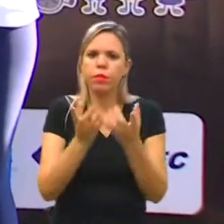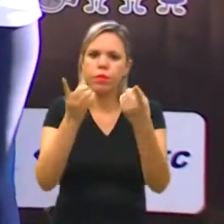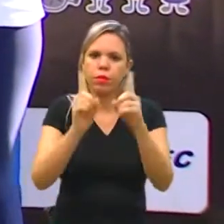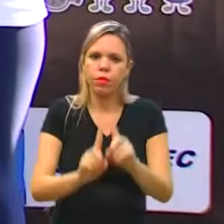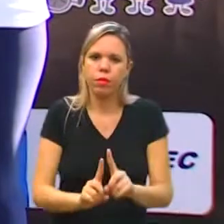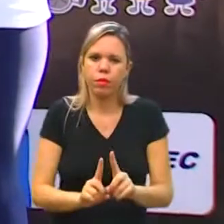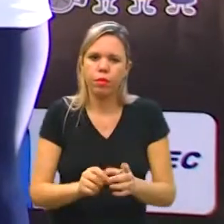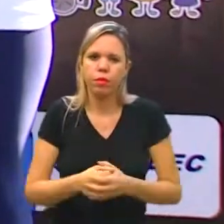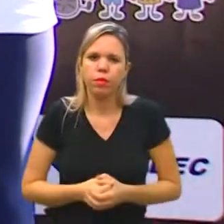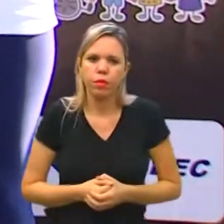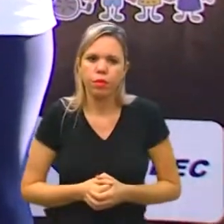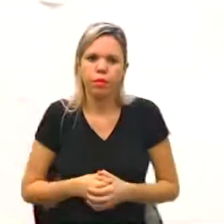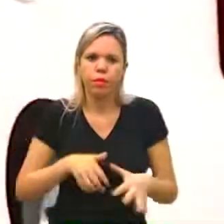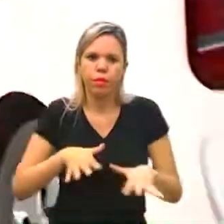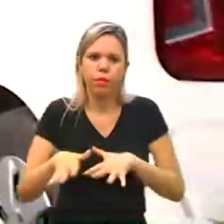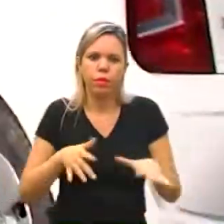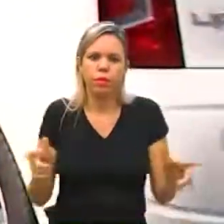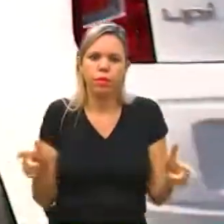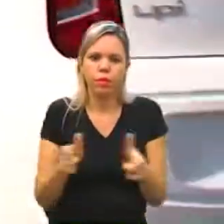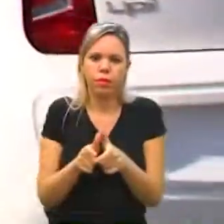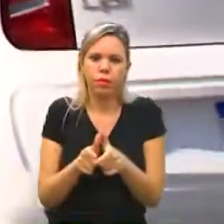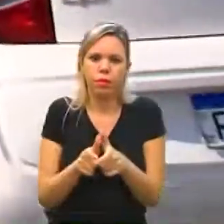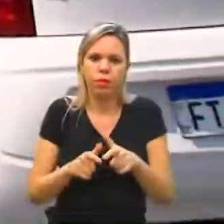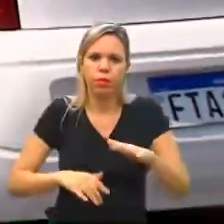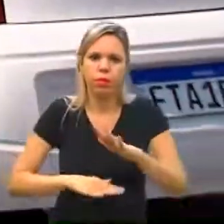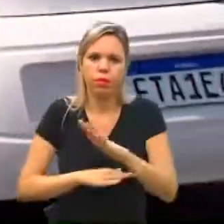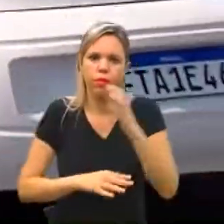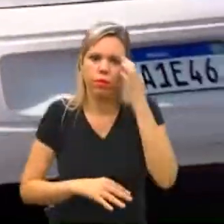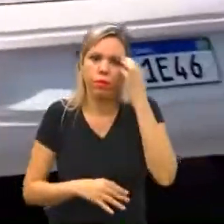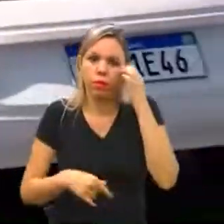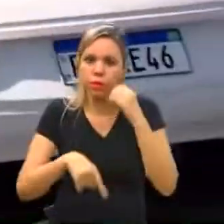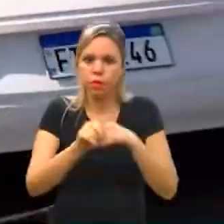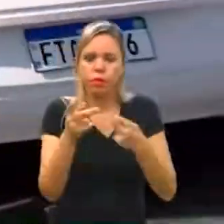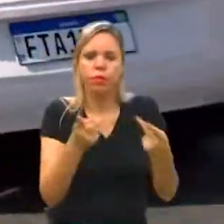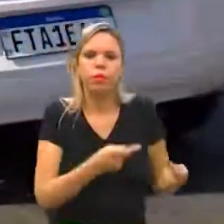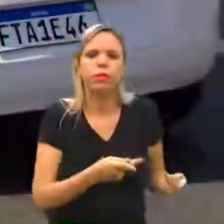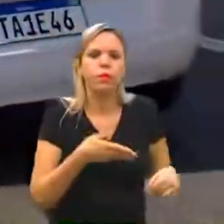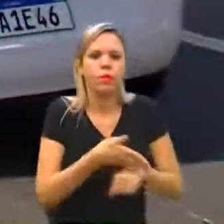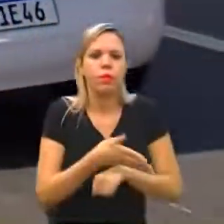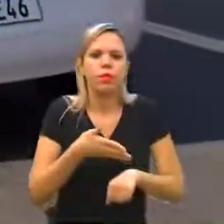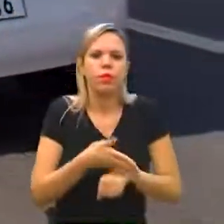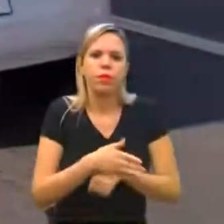das Pessoas com Deficiência ou Mobilidade Reduzida da Câmara,